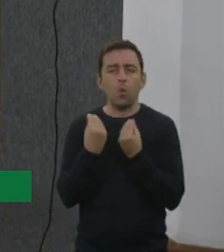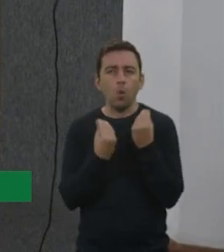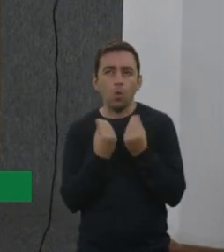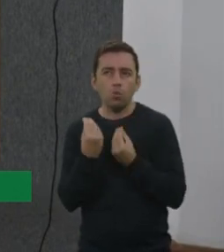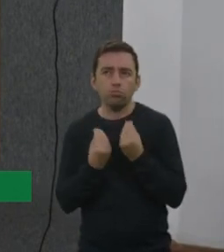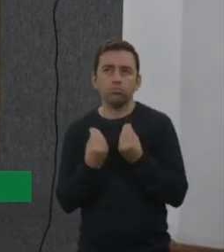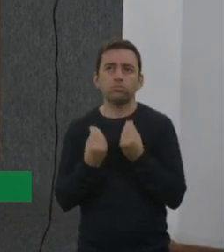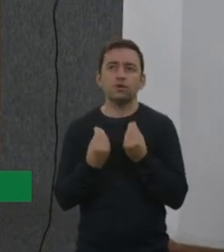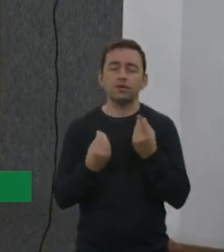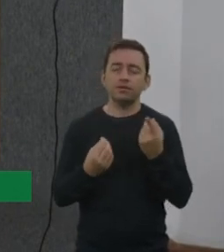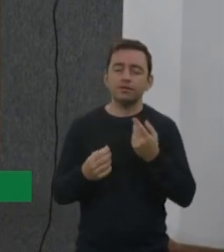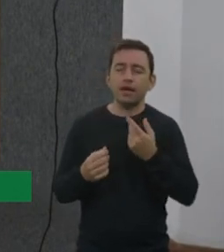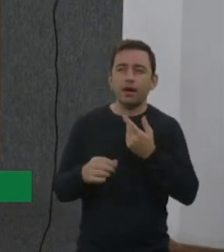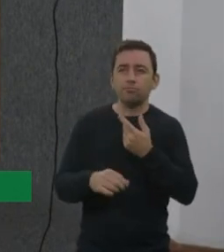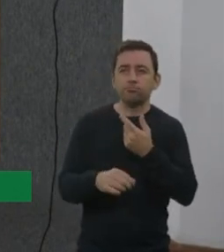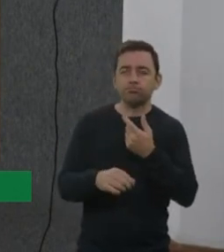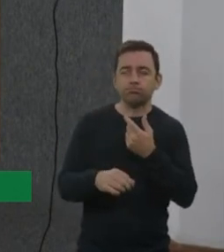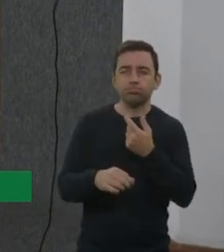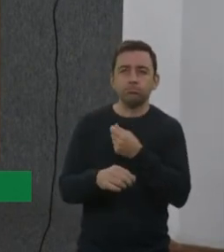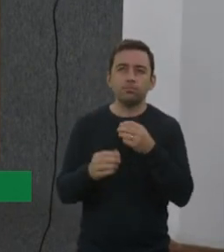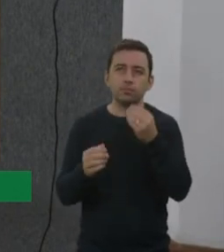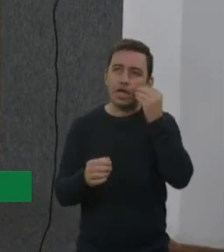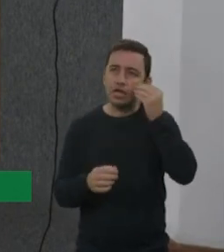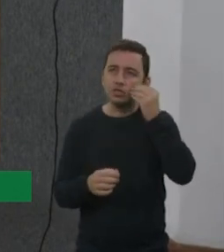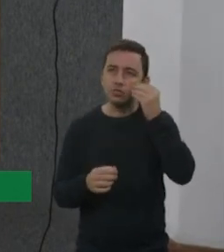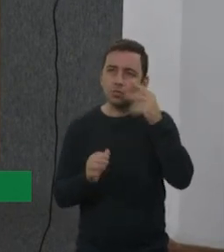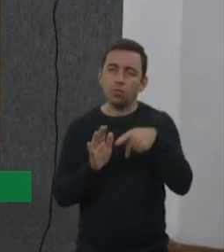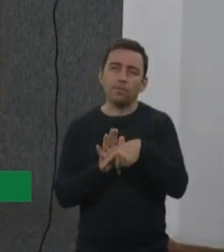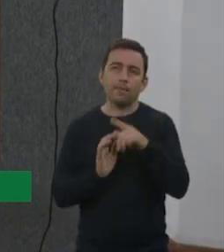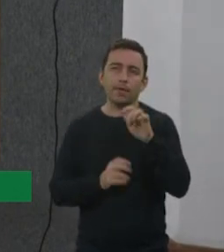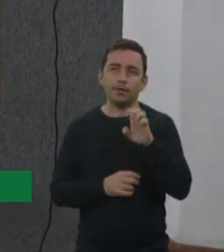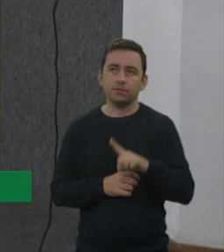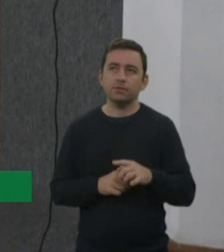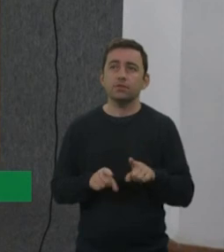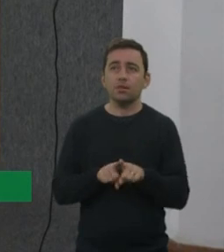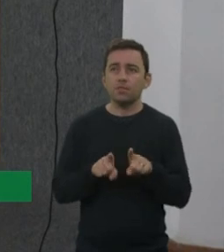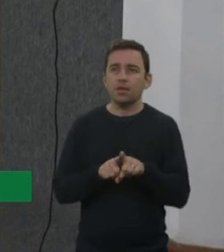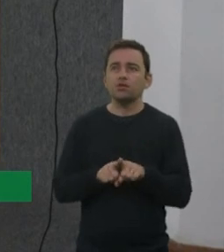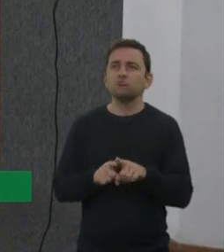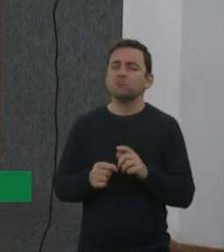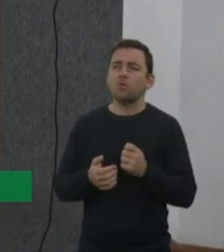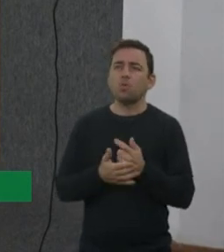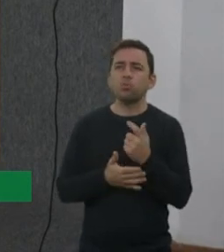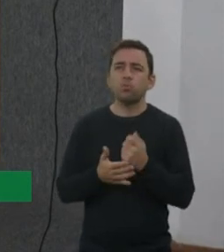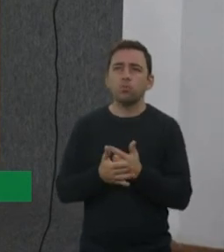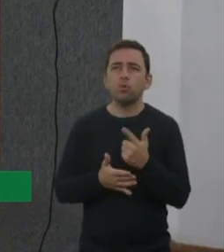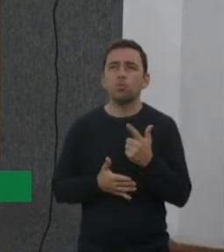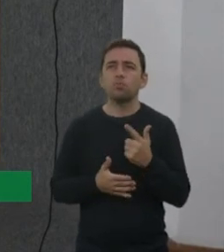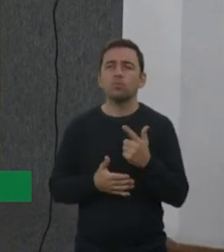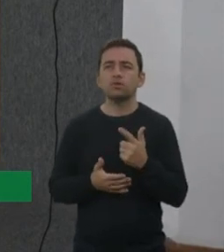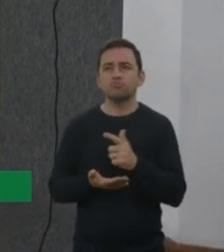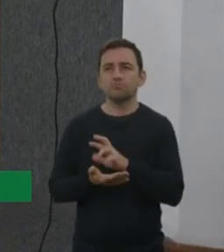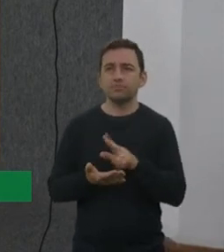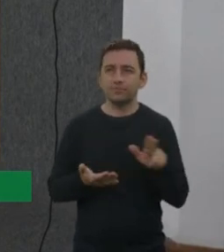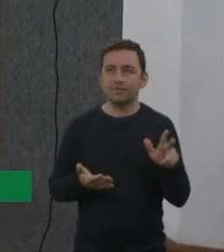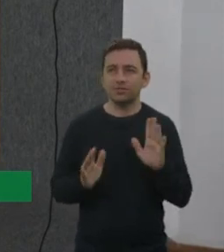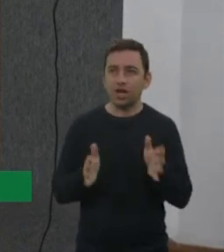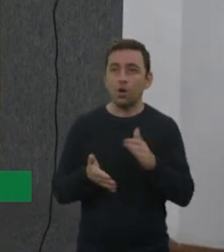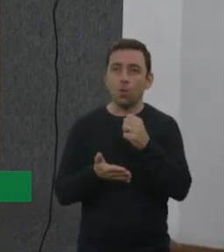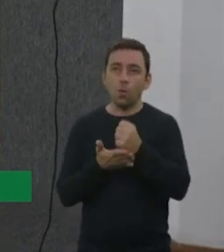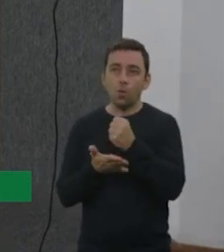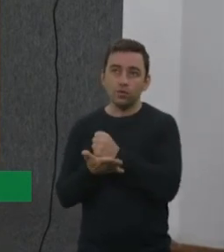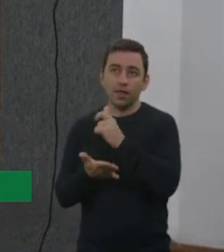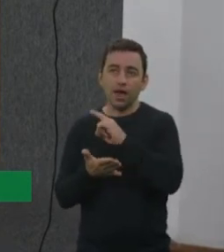do teste do pezinho. E a Secretaria de Estado fez um investimento na compra de lancetas, está num contrato, está no contrato